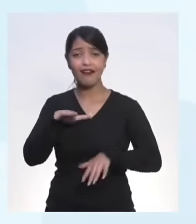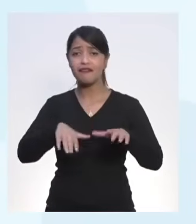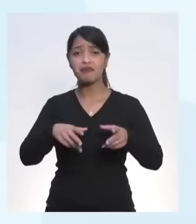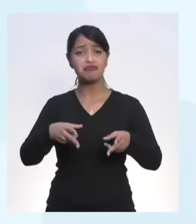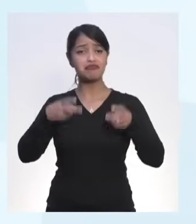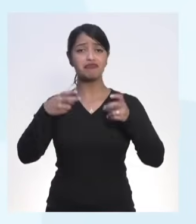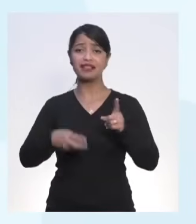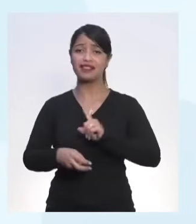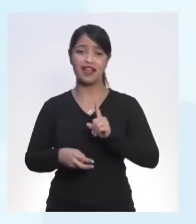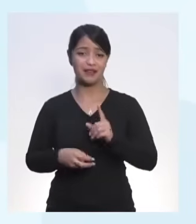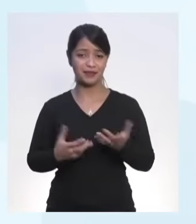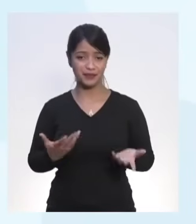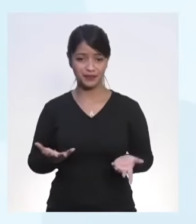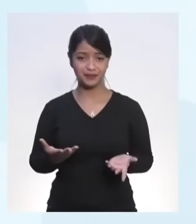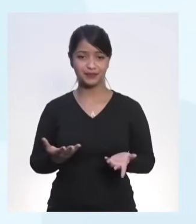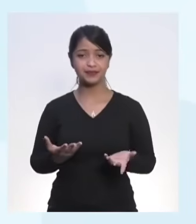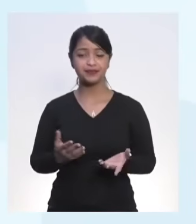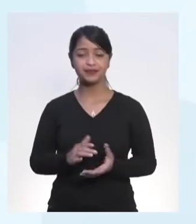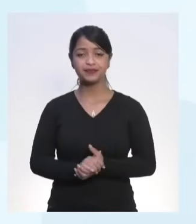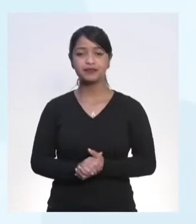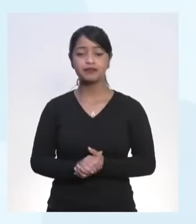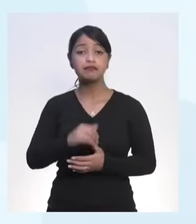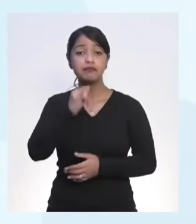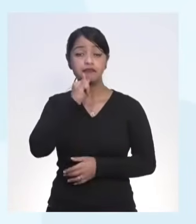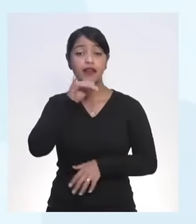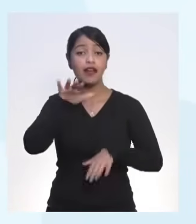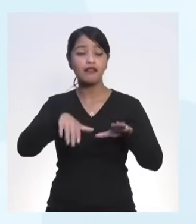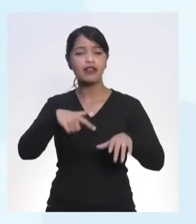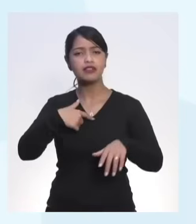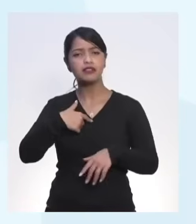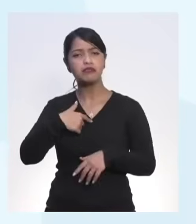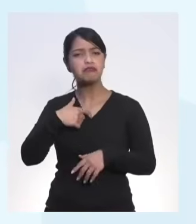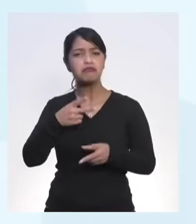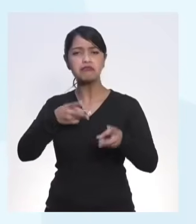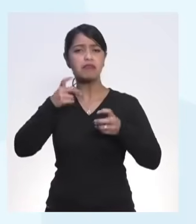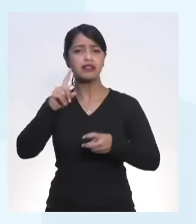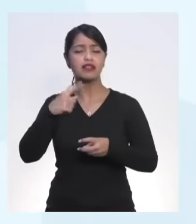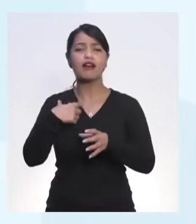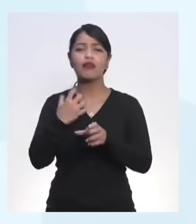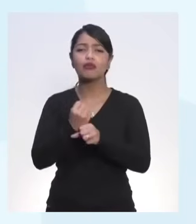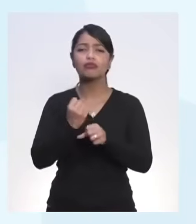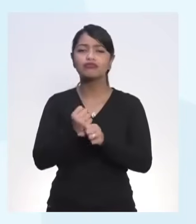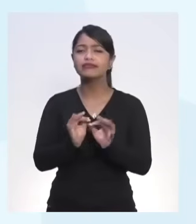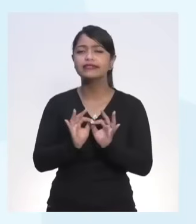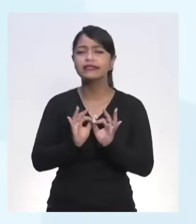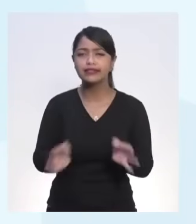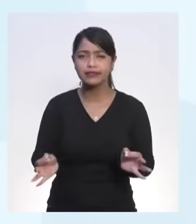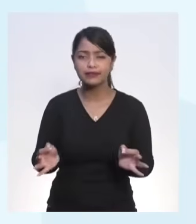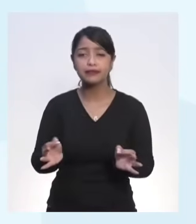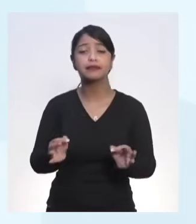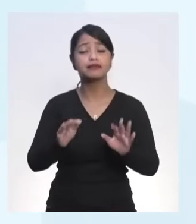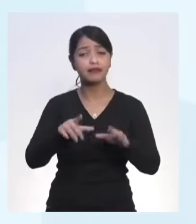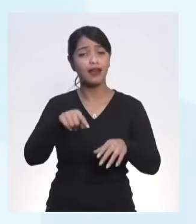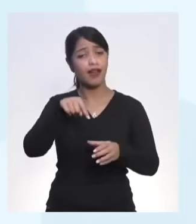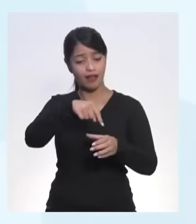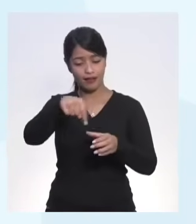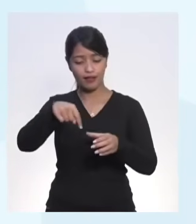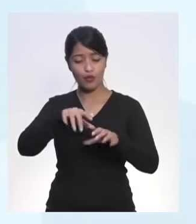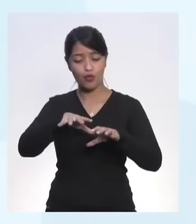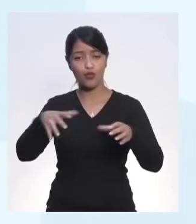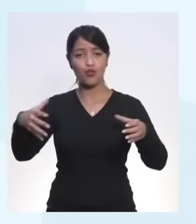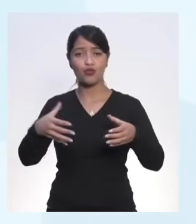percebemos que quando fazemos algum tipo de cálculo, por mais comum que seja, estamos trabalhando esses